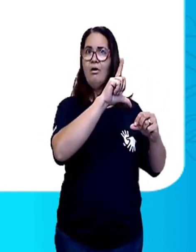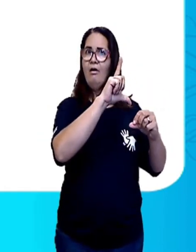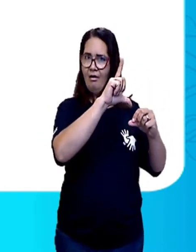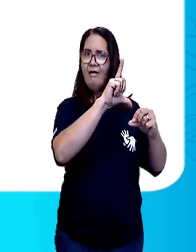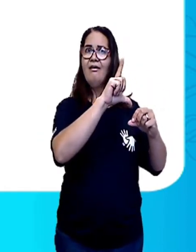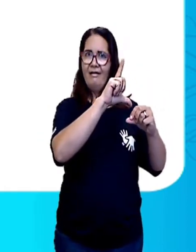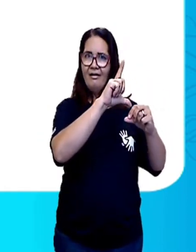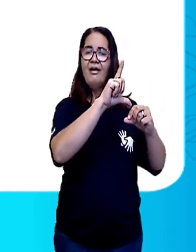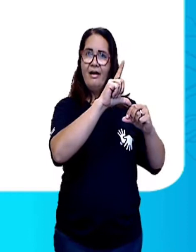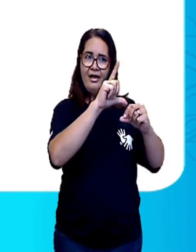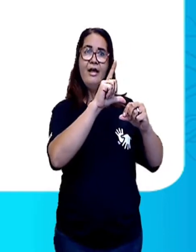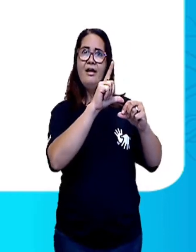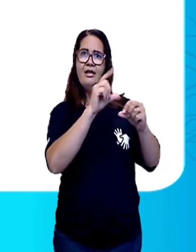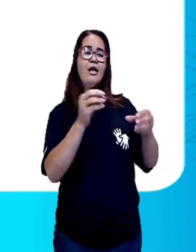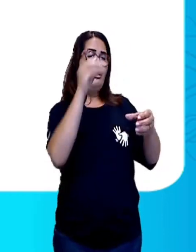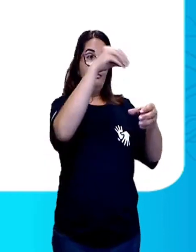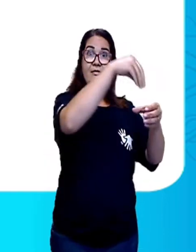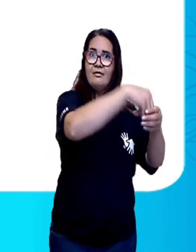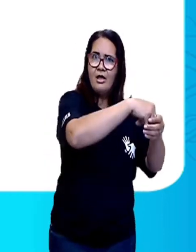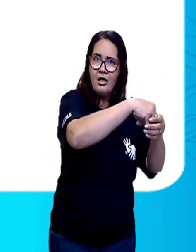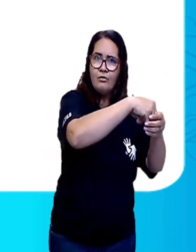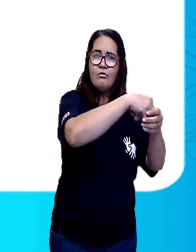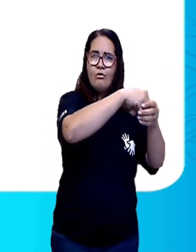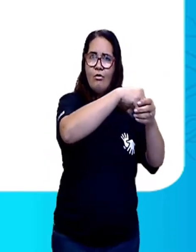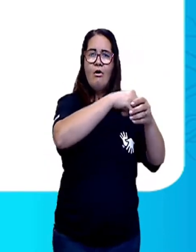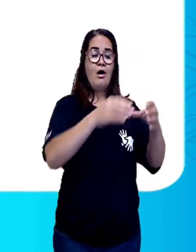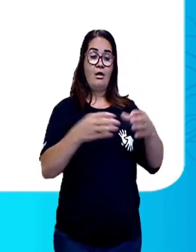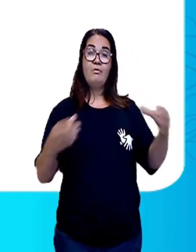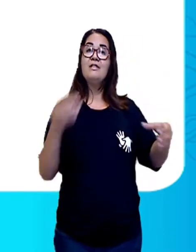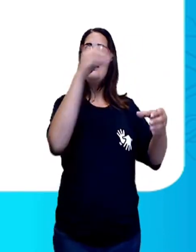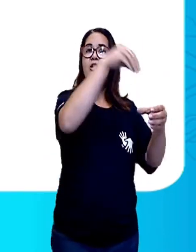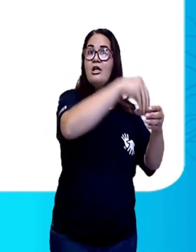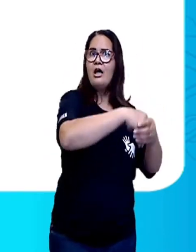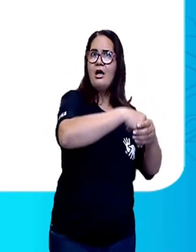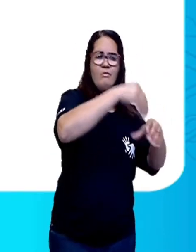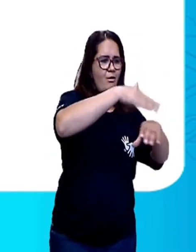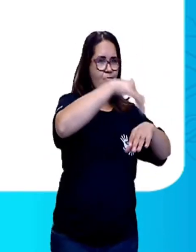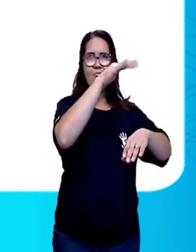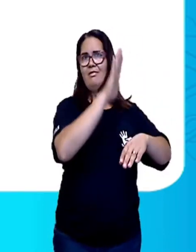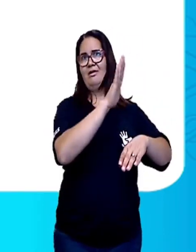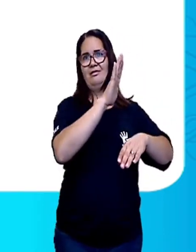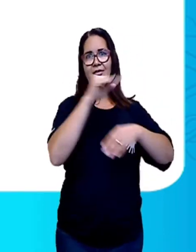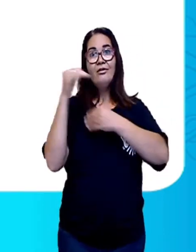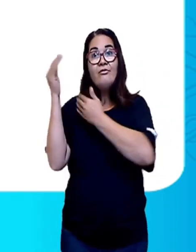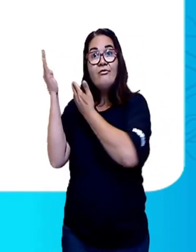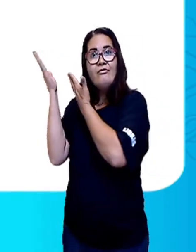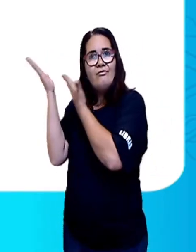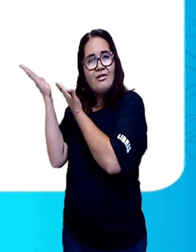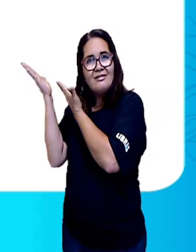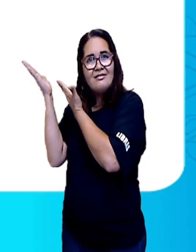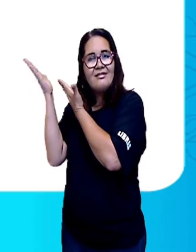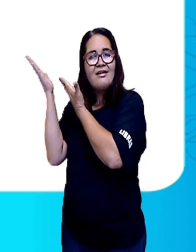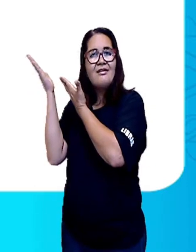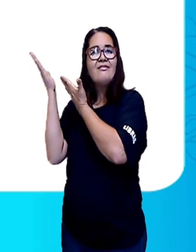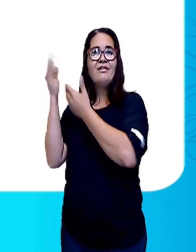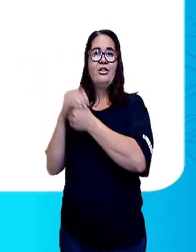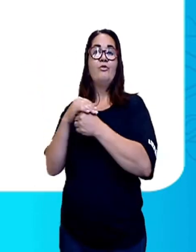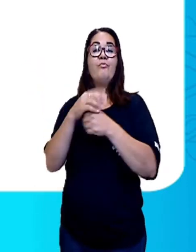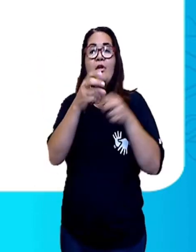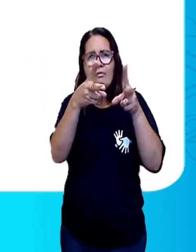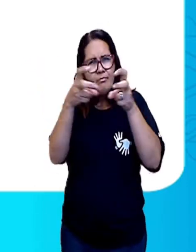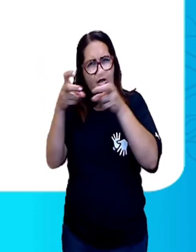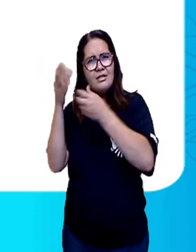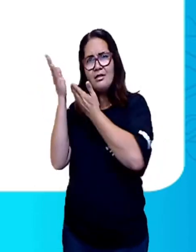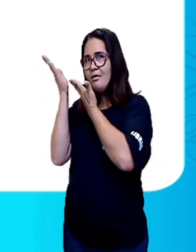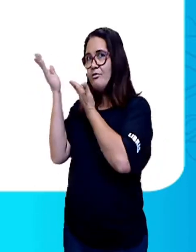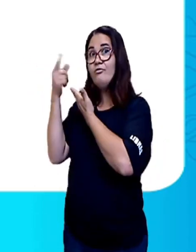de líquido. Então nós temos a medida de capacidade padrão, que é o litro. Então, olhando aqui as imagens,